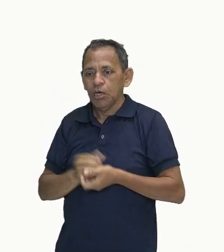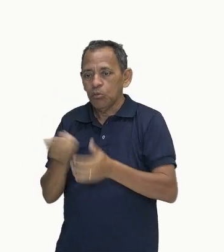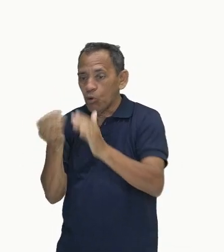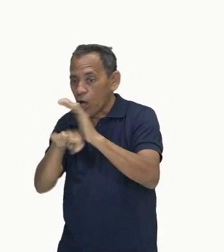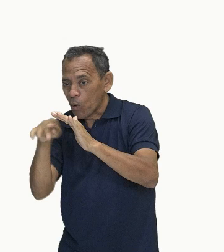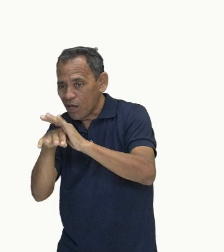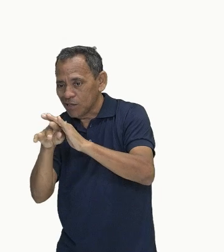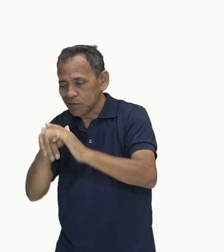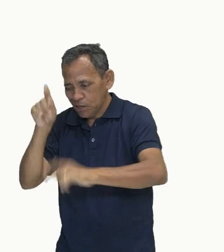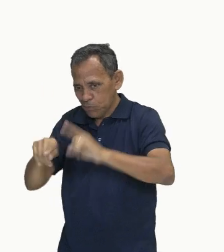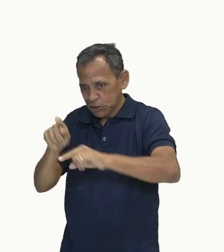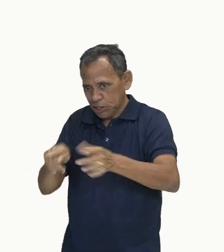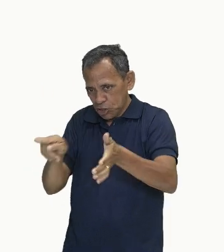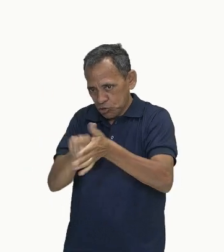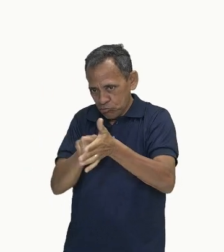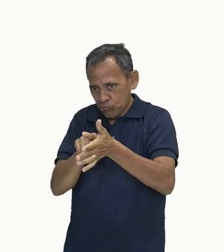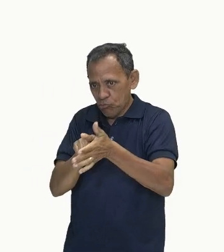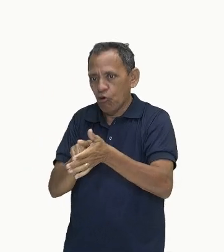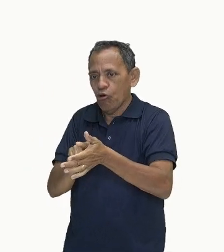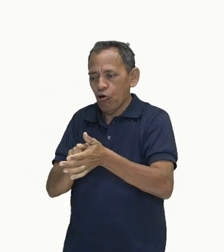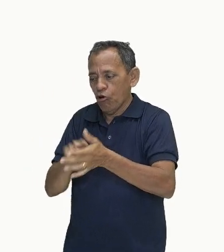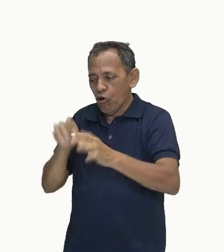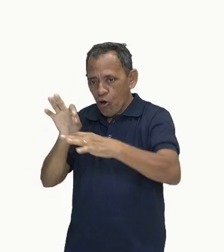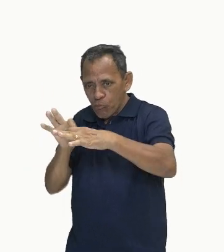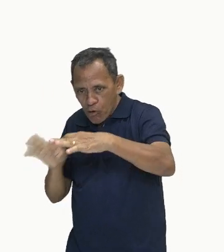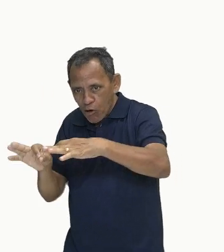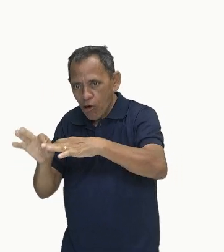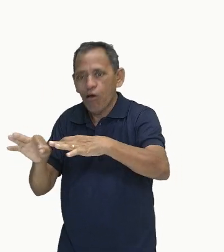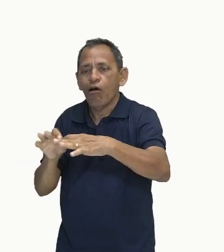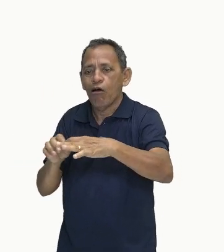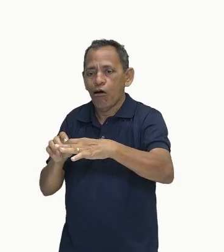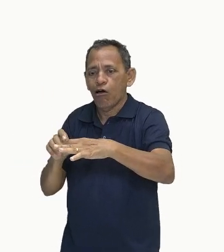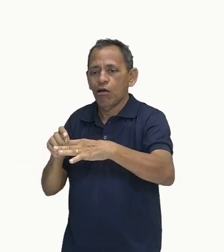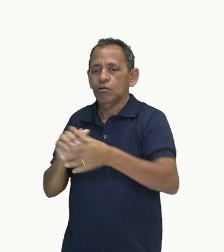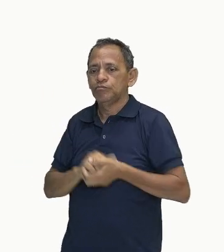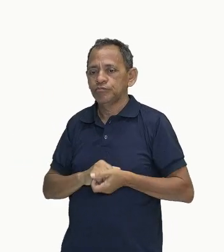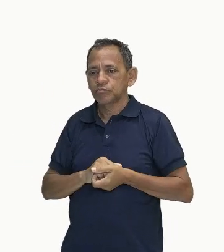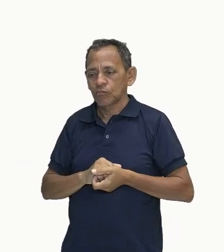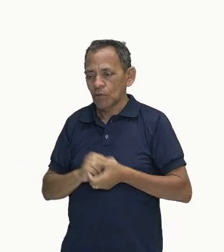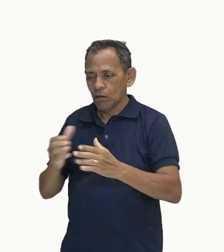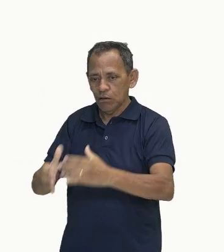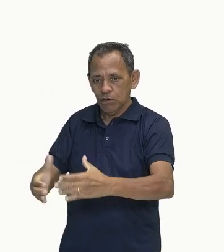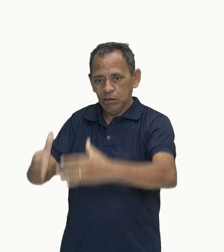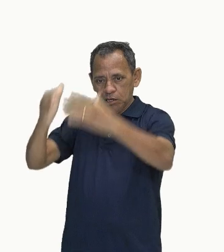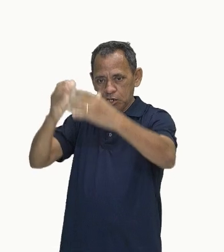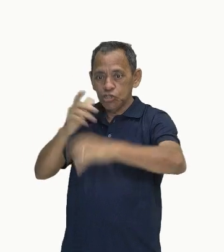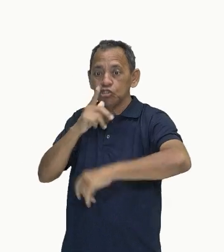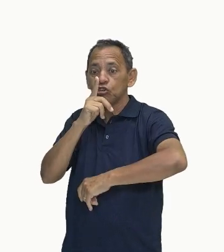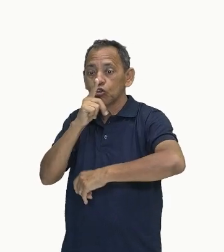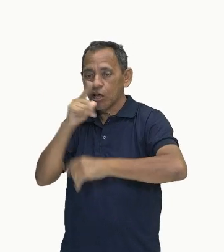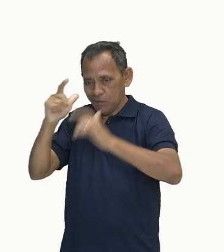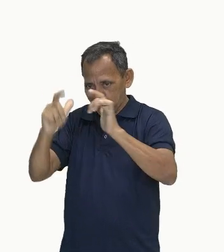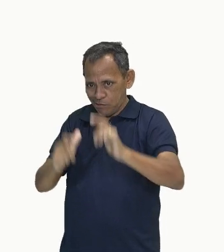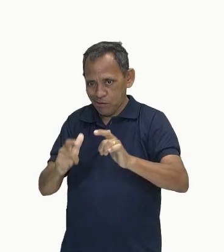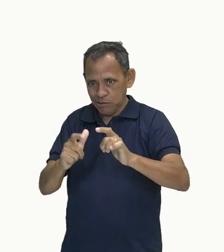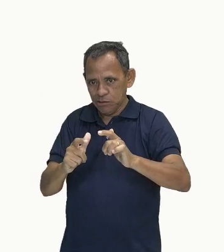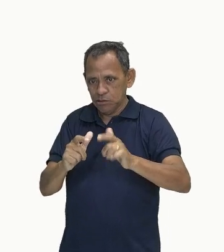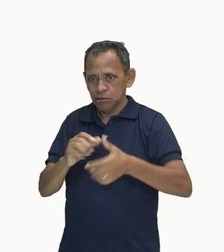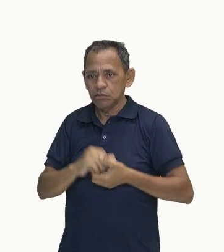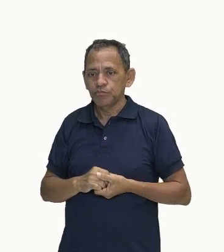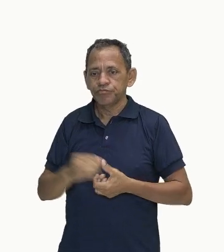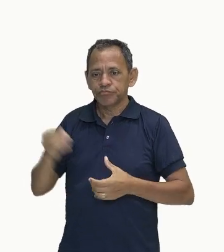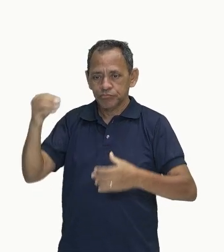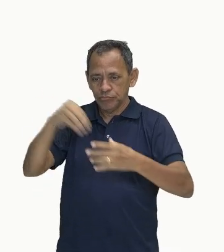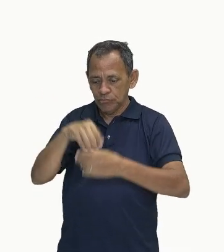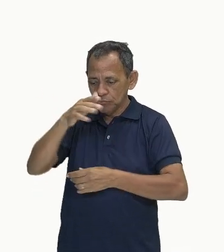modificar a paisagem. Os silos, por exemplo, que são aqueles grandes reservatórios que são inseridos,